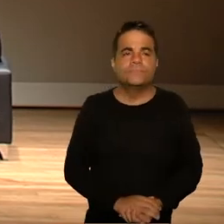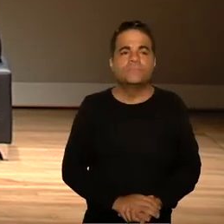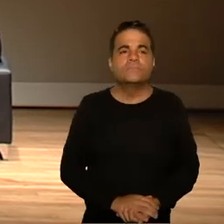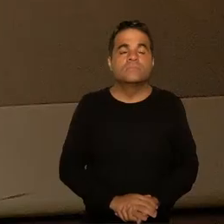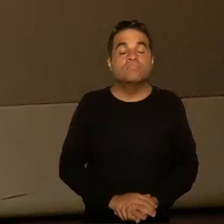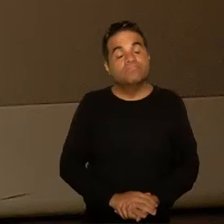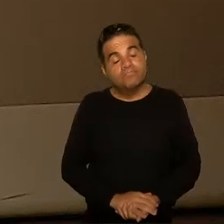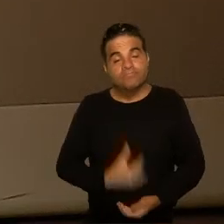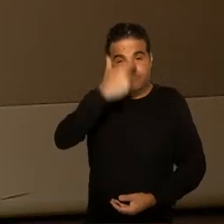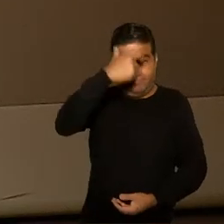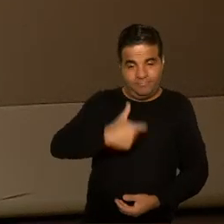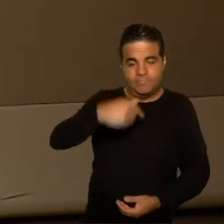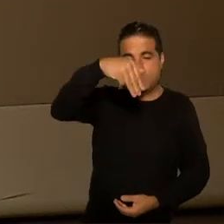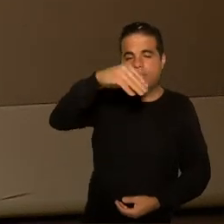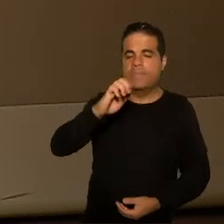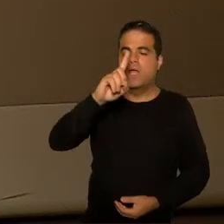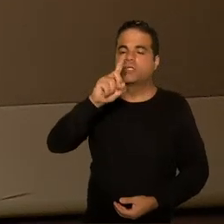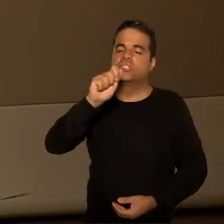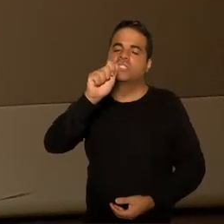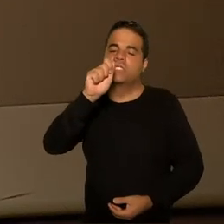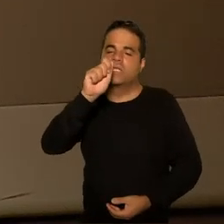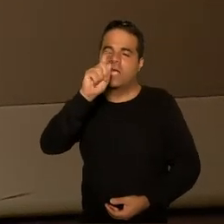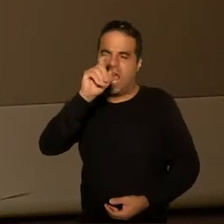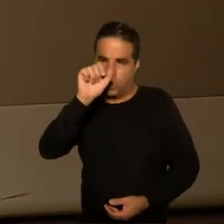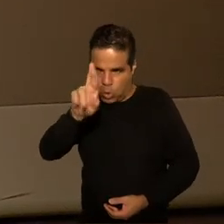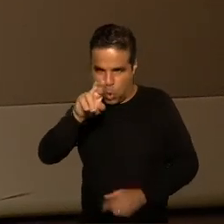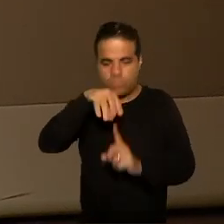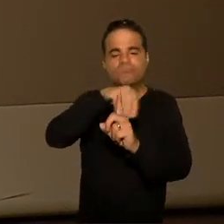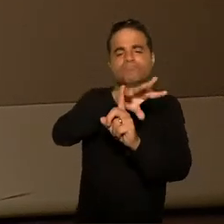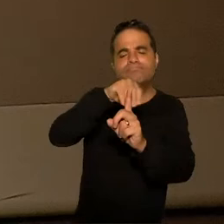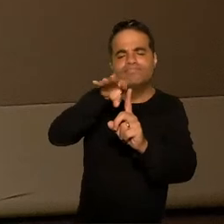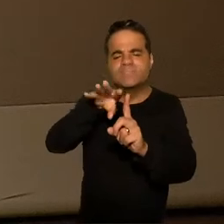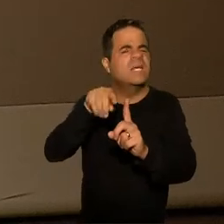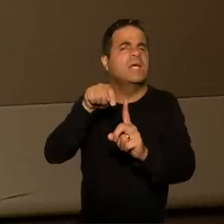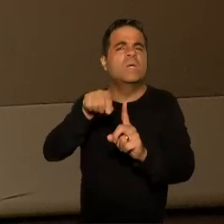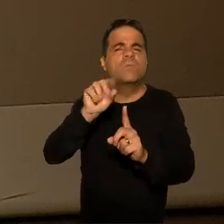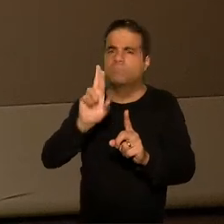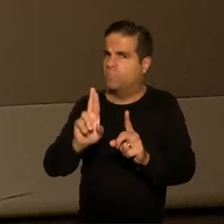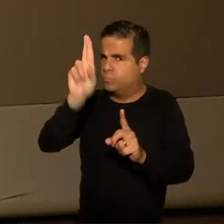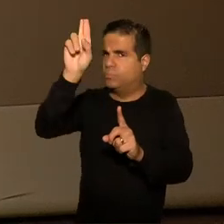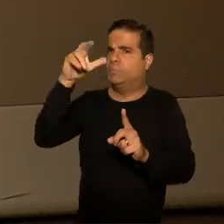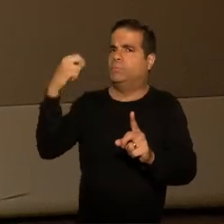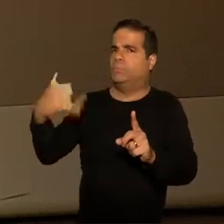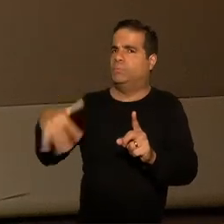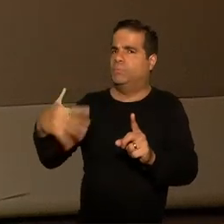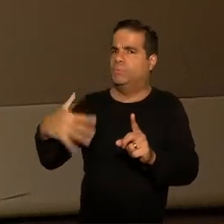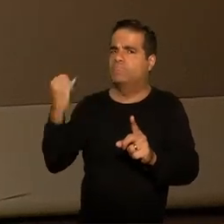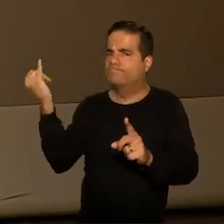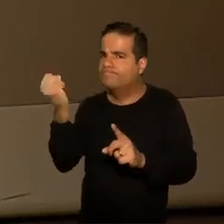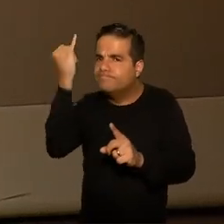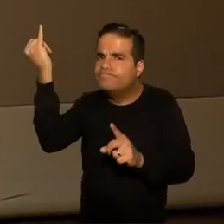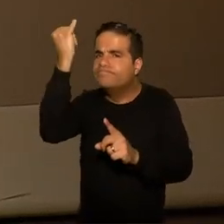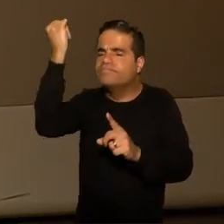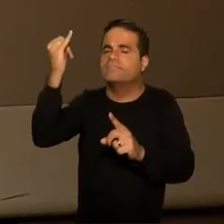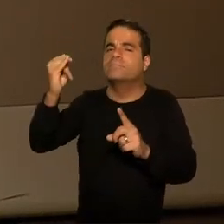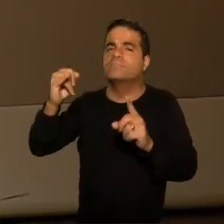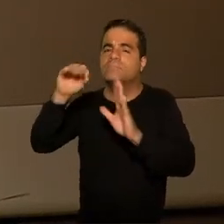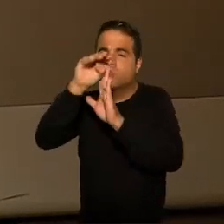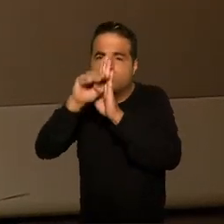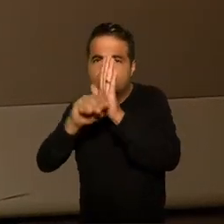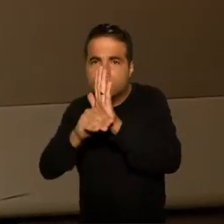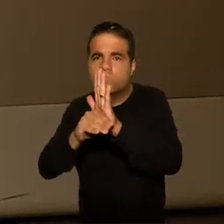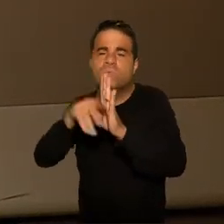ao mediadora eu acho que ele tem uma posição fundamental num numa programação